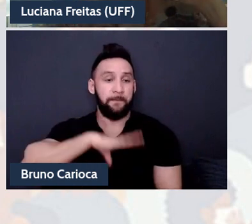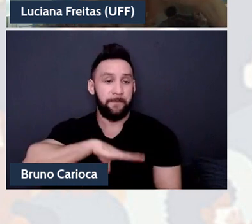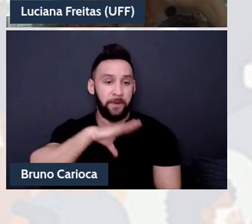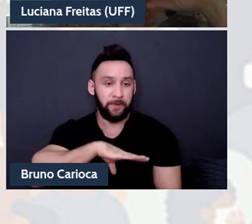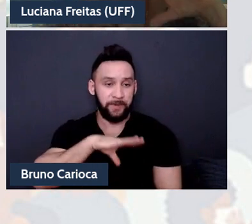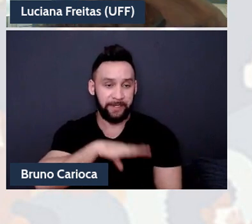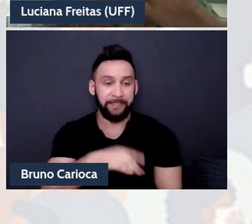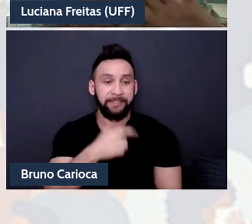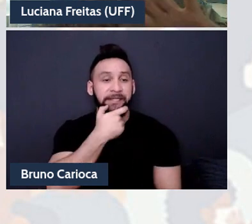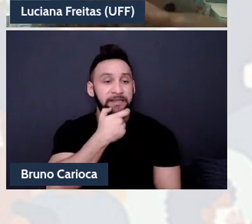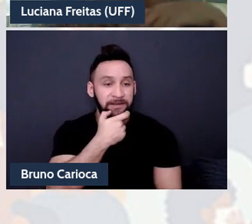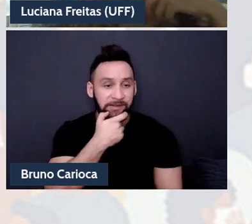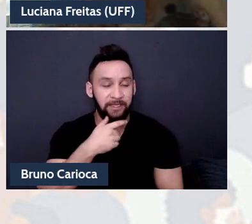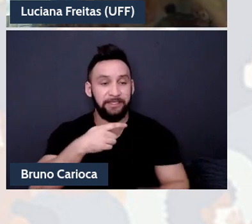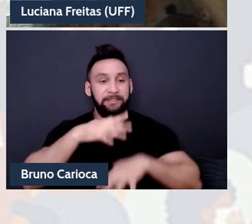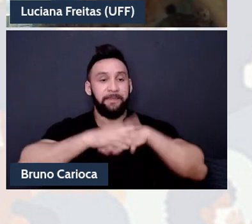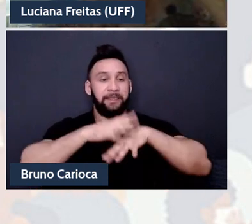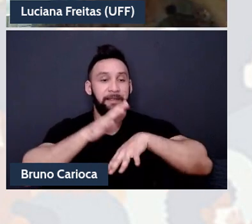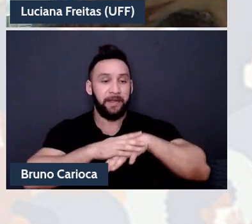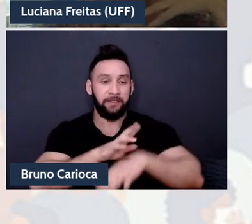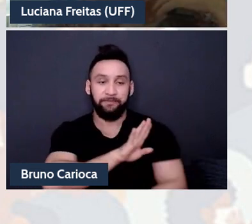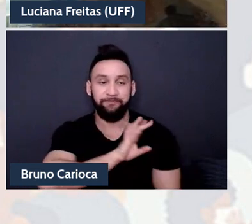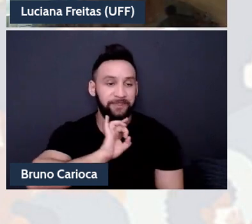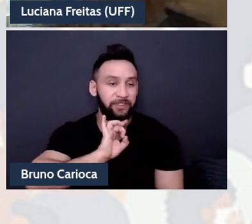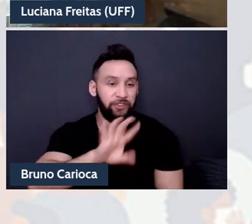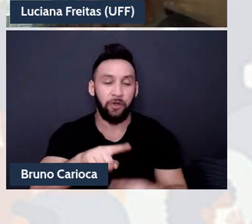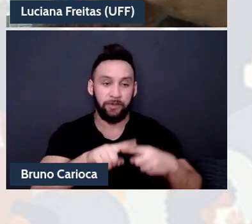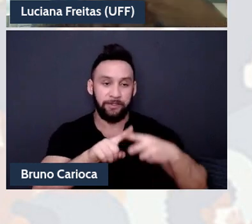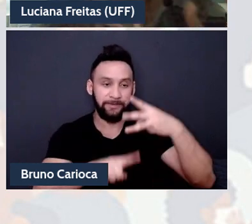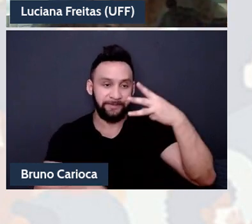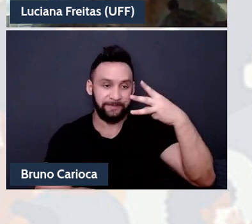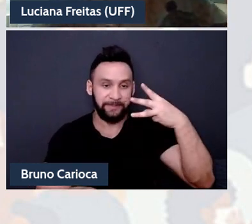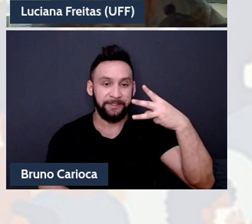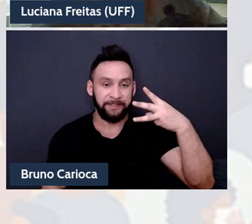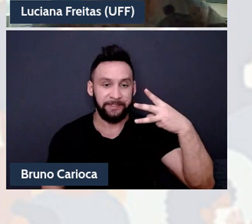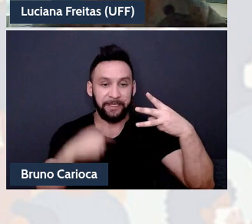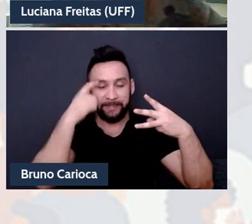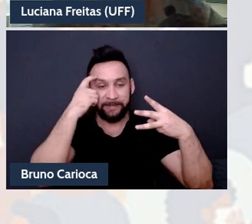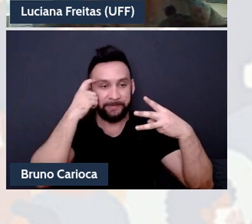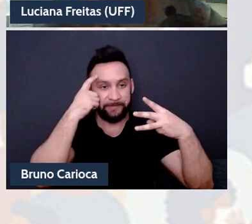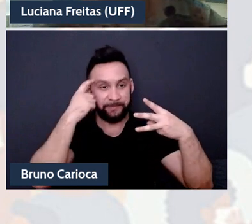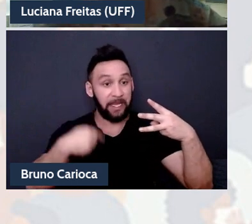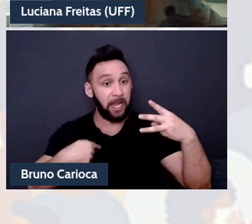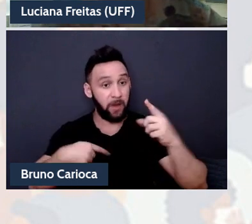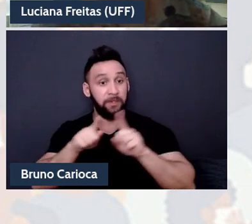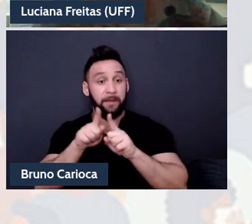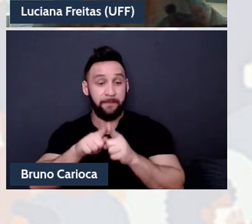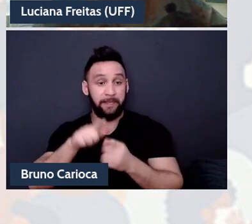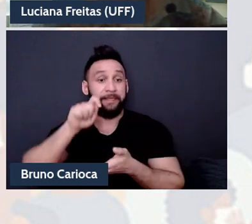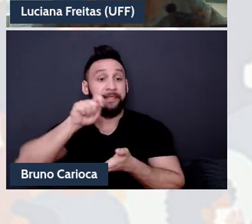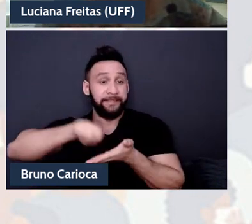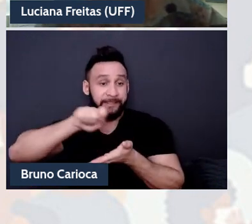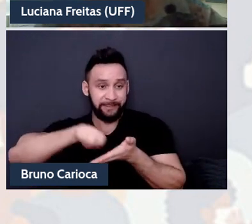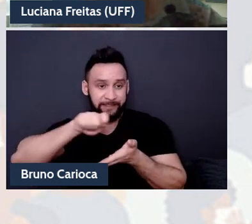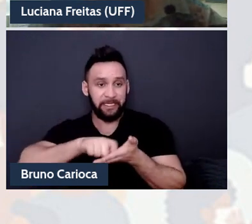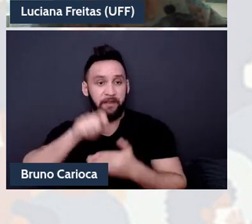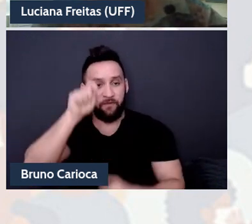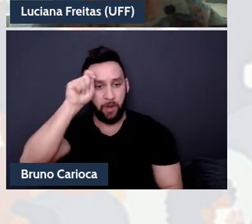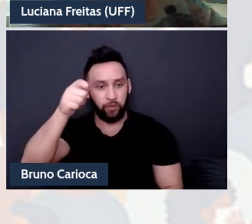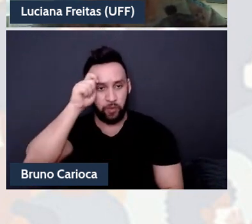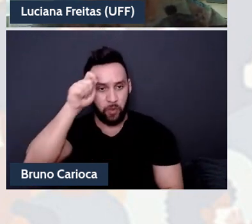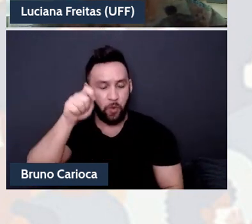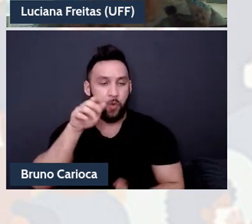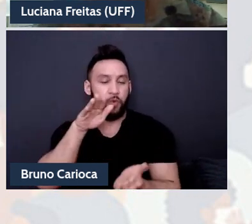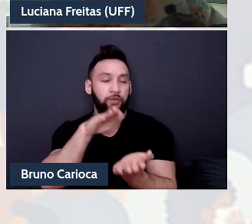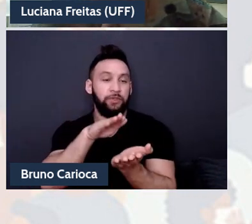inglesa e matemática. E o que que aconteceu? Eu acompanhei muito, porque eu sou autora de livros didáticos também, né? Eu acompanhei